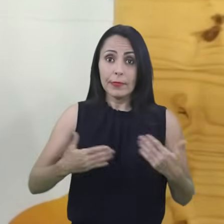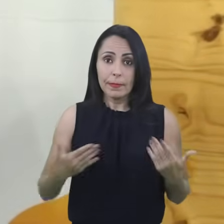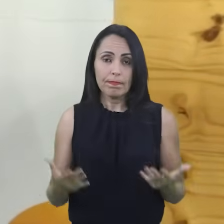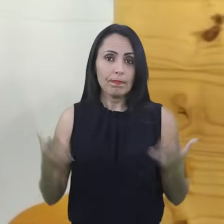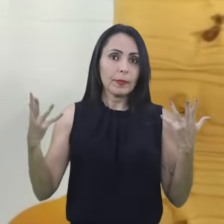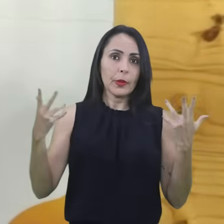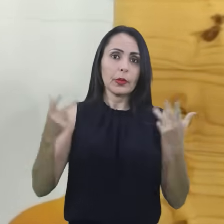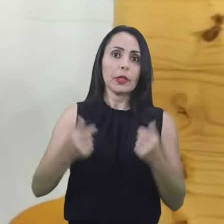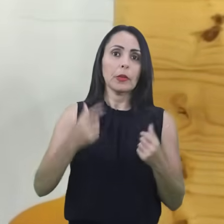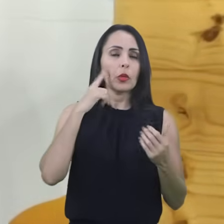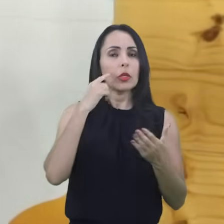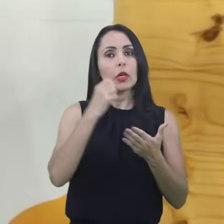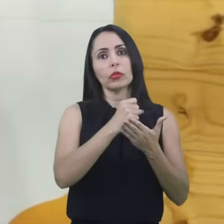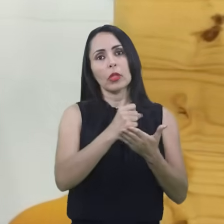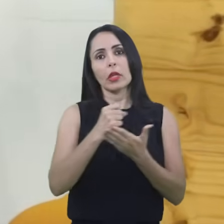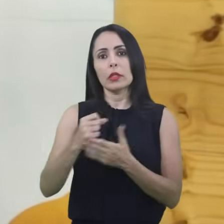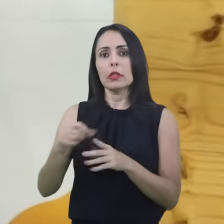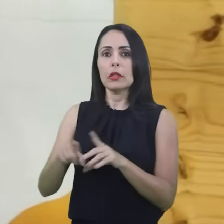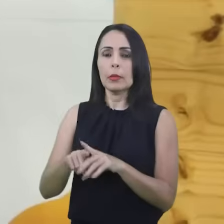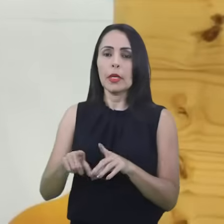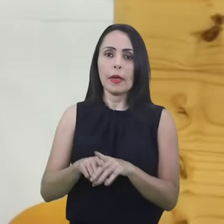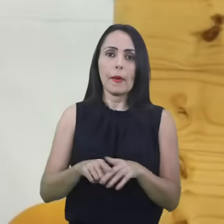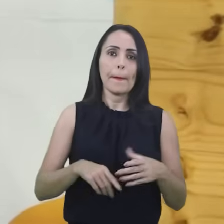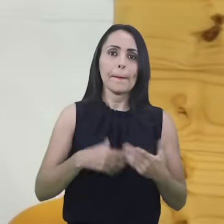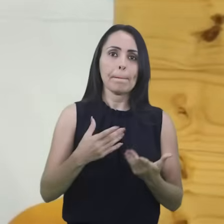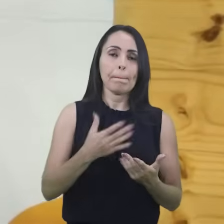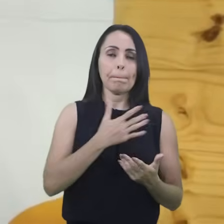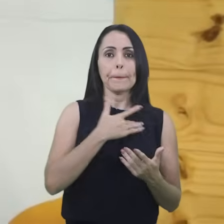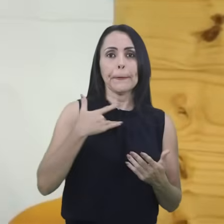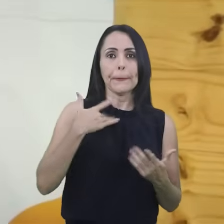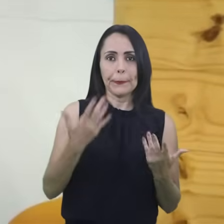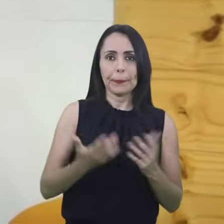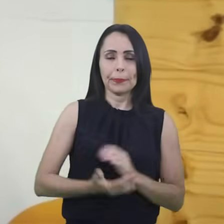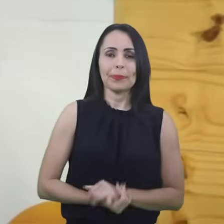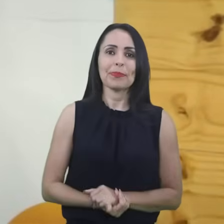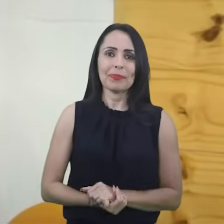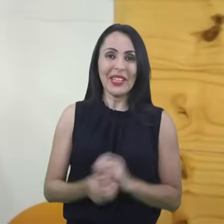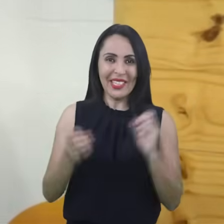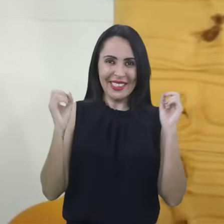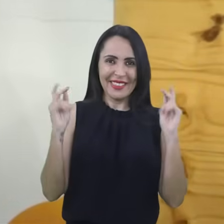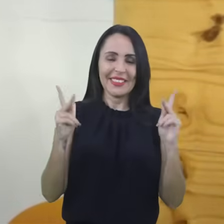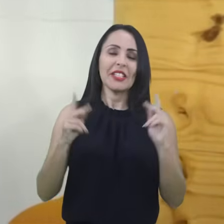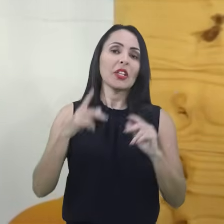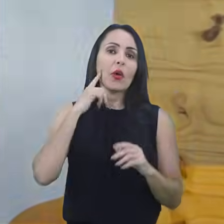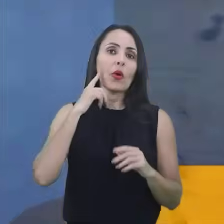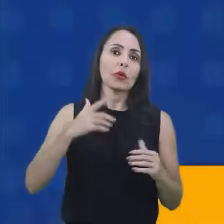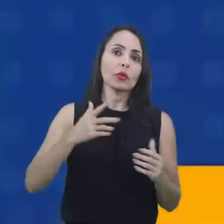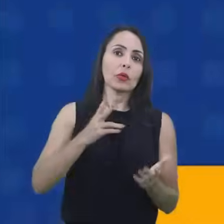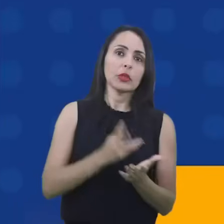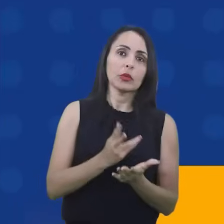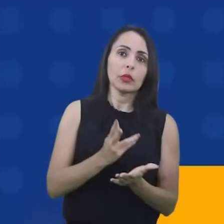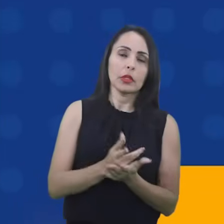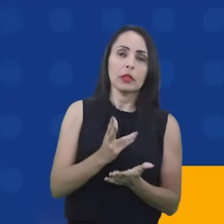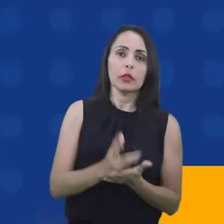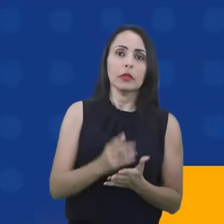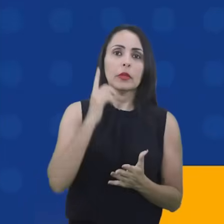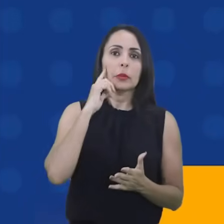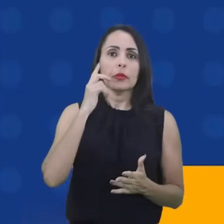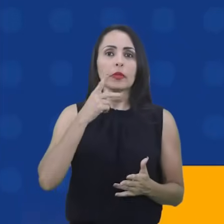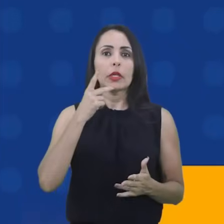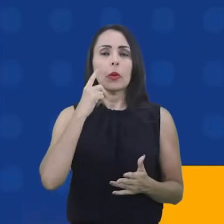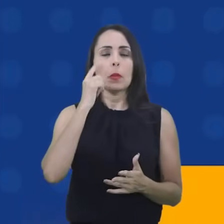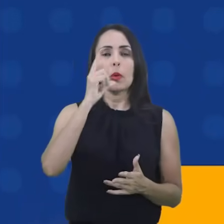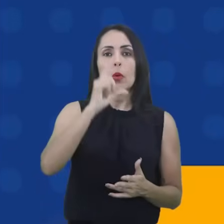tudo que pode contribuir aí para degradar a sua saúde bucal. Ok? Dando continuidade, né, vamos falar agora também